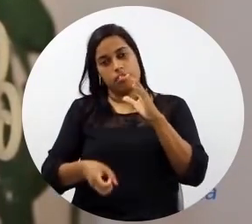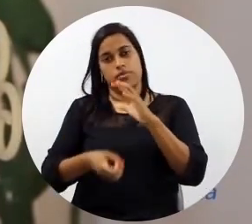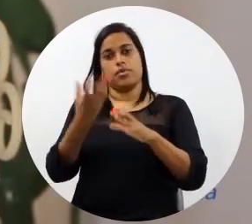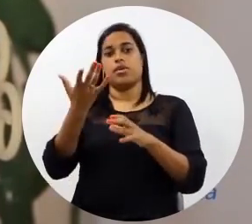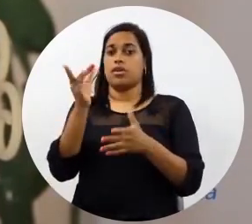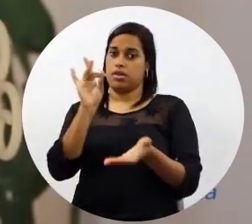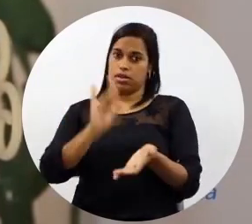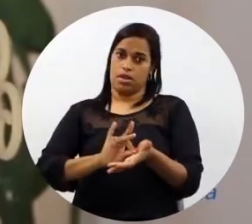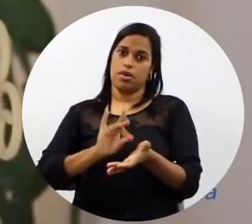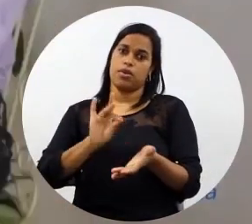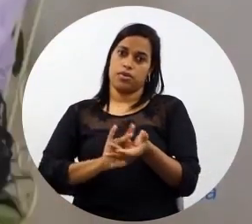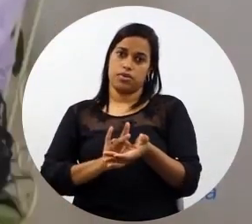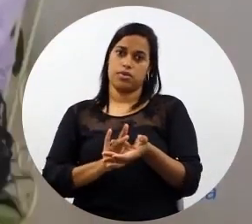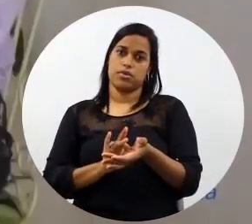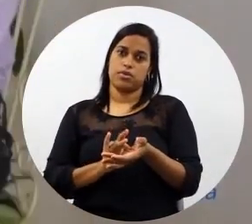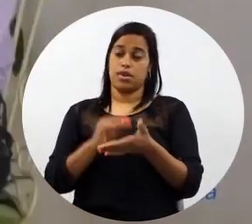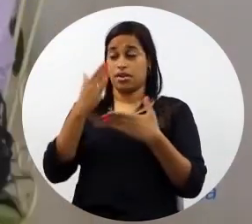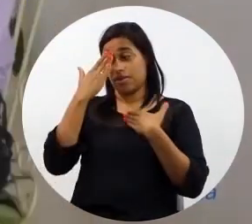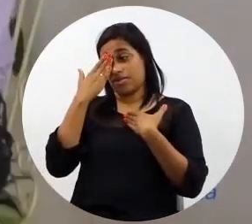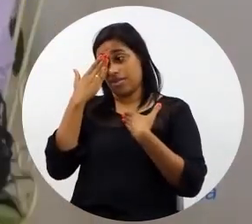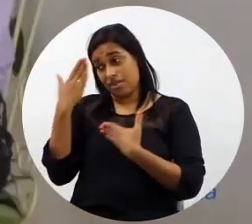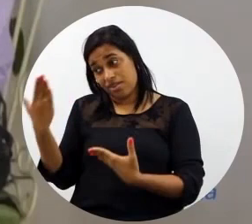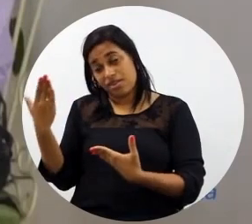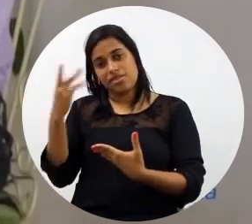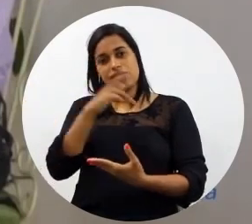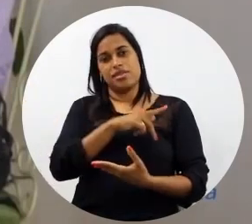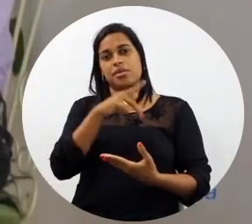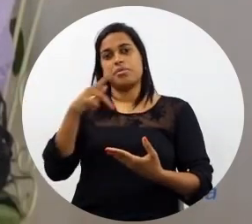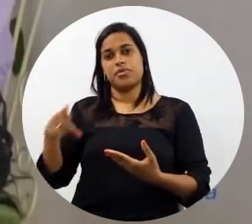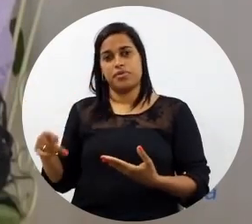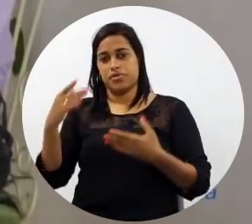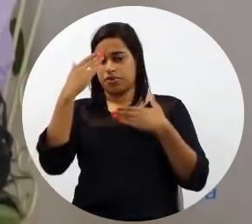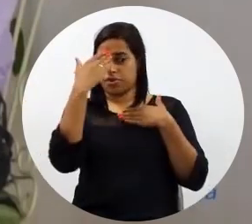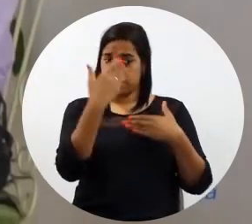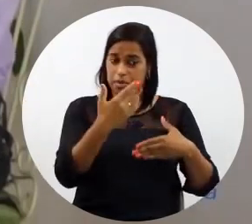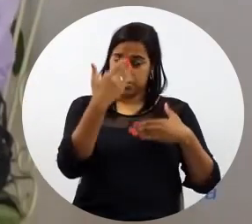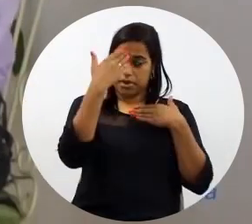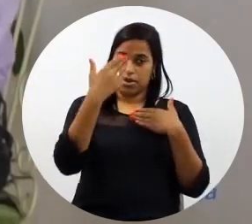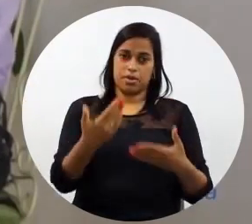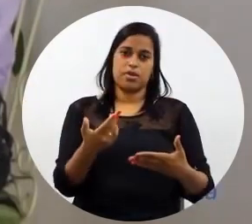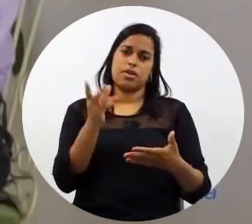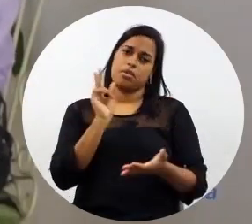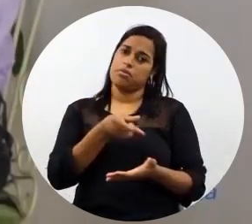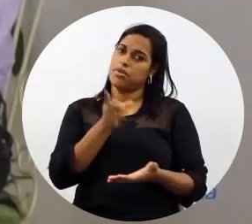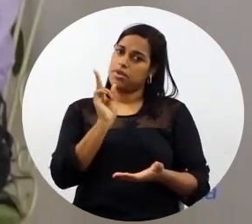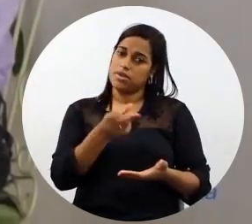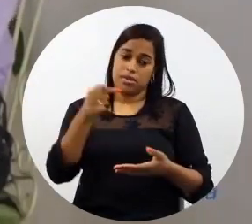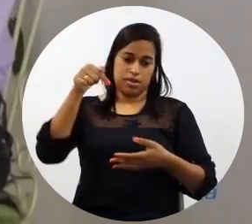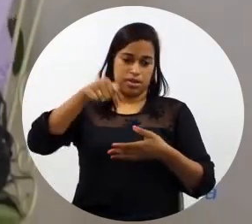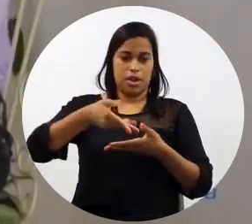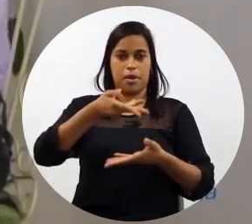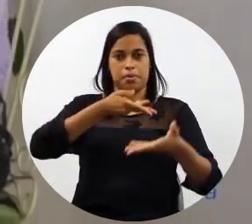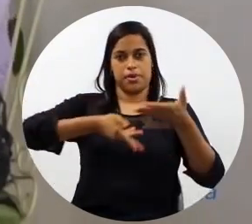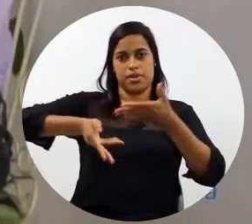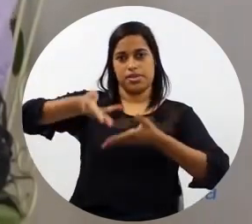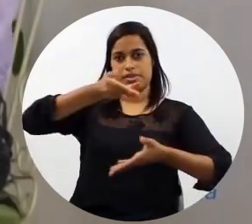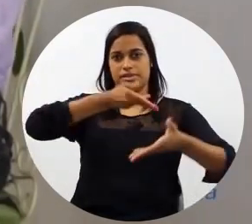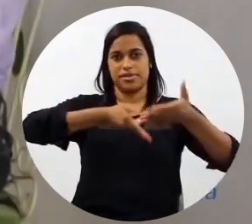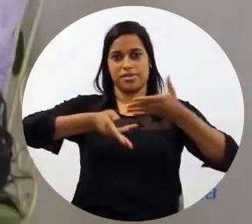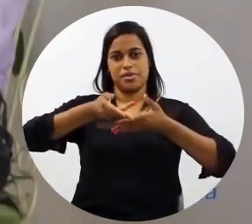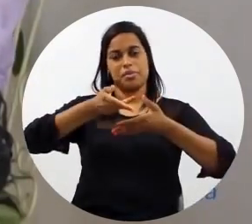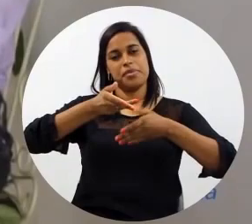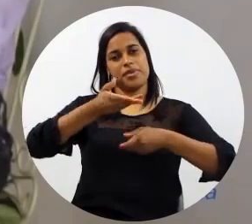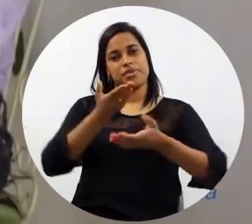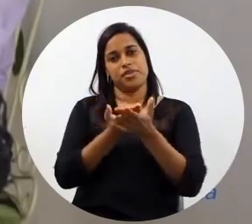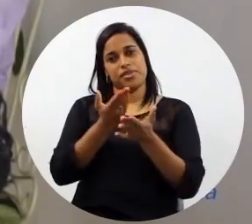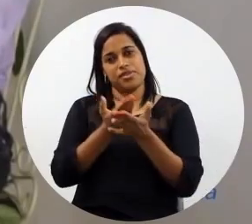realmente aconteça. Queria muito agradecer, professora Luzia, por estar aqui, né, brilhantando mais